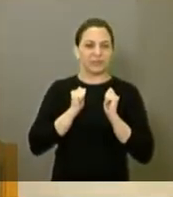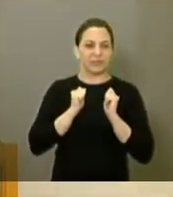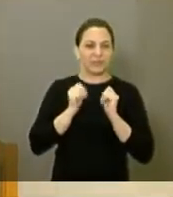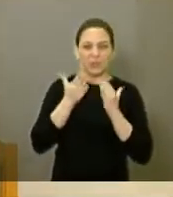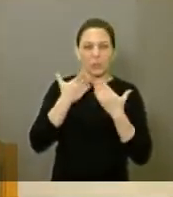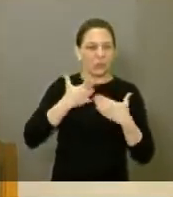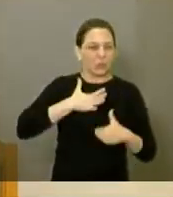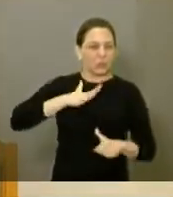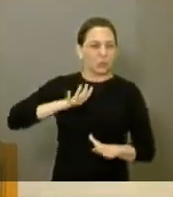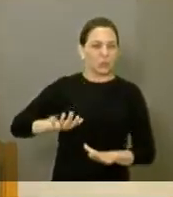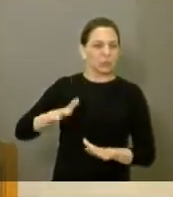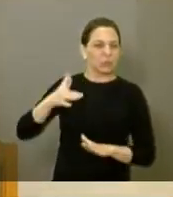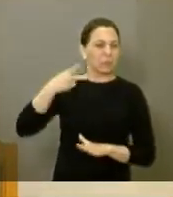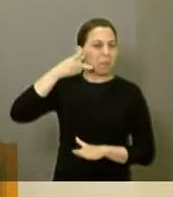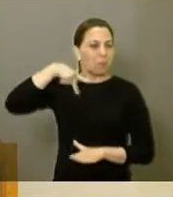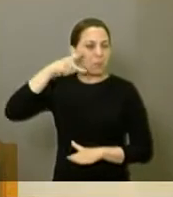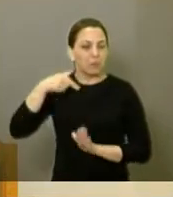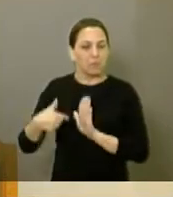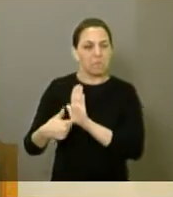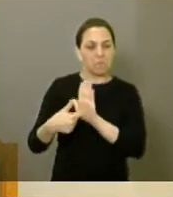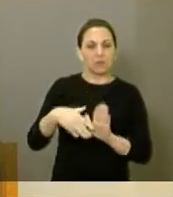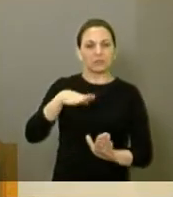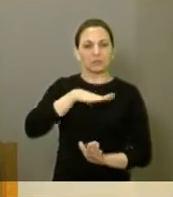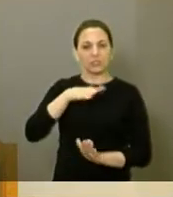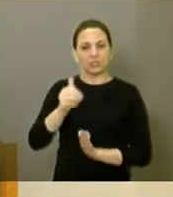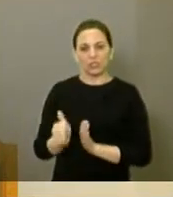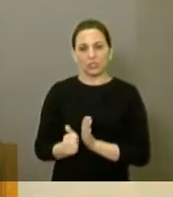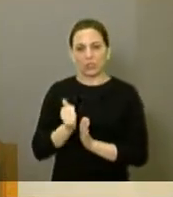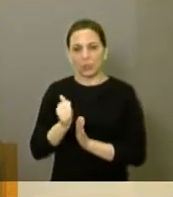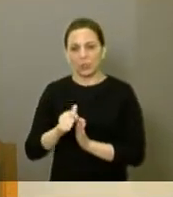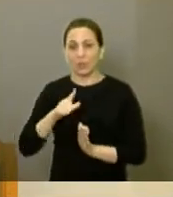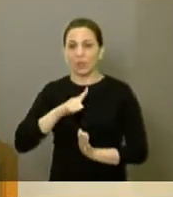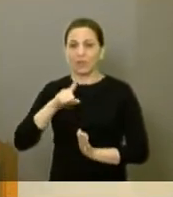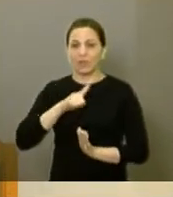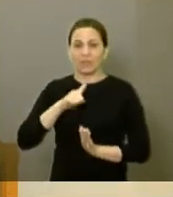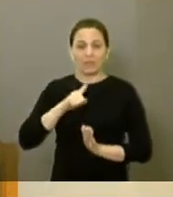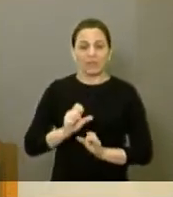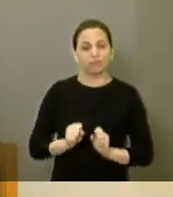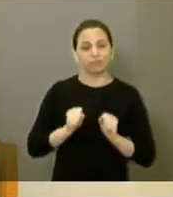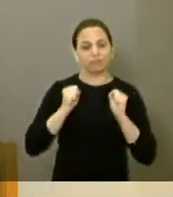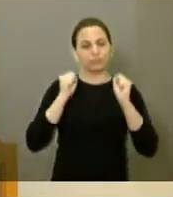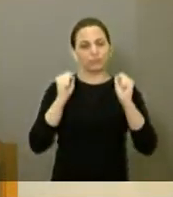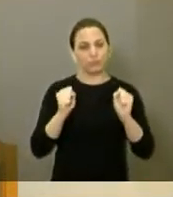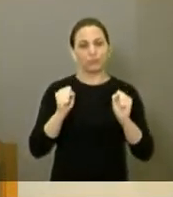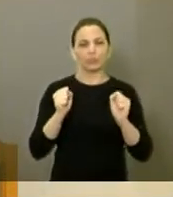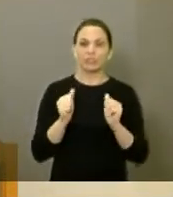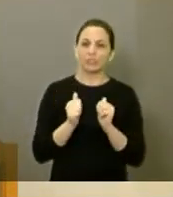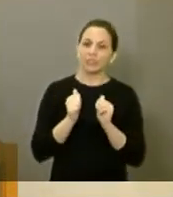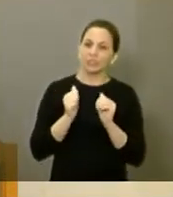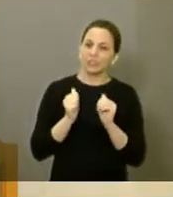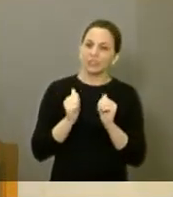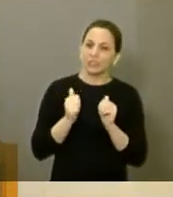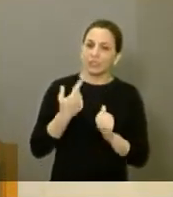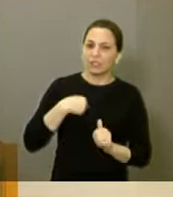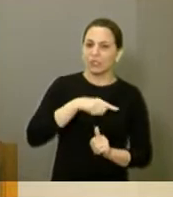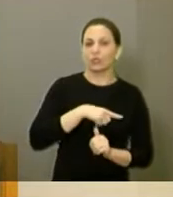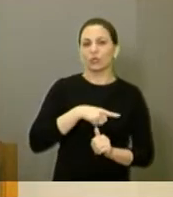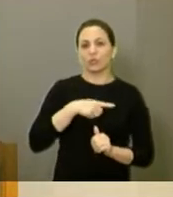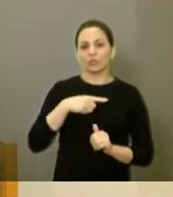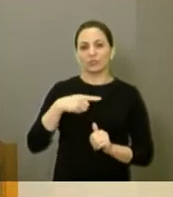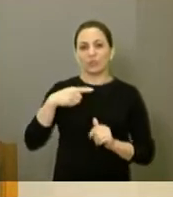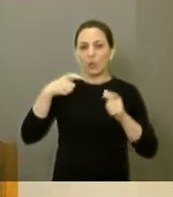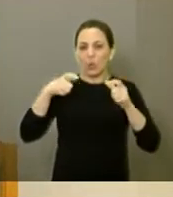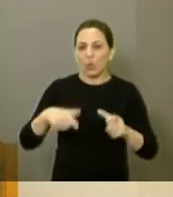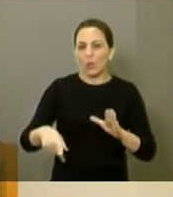política mostra que a cidade de araraquara tem garra tem fibra e que a gente faz jus ao nome e morada do